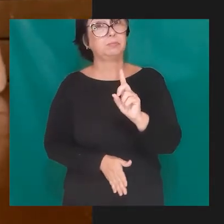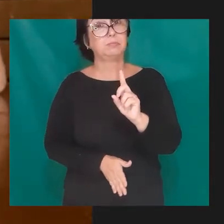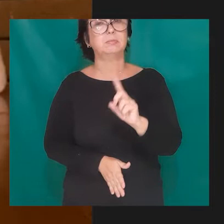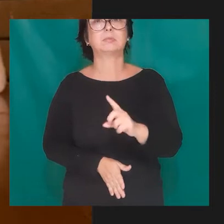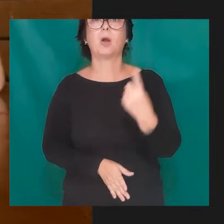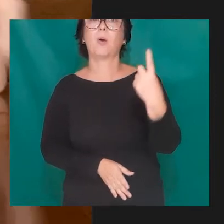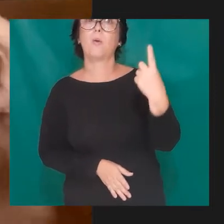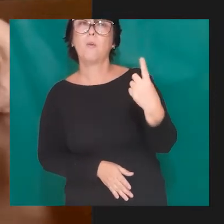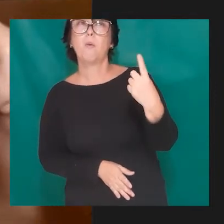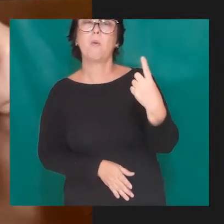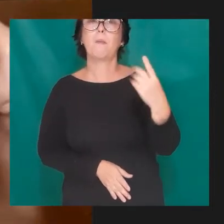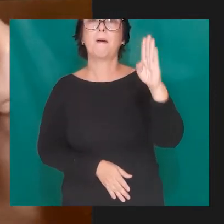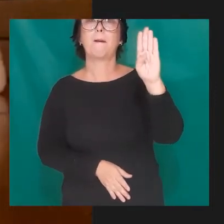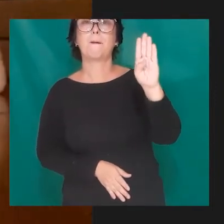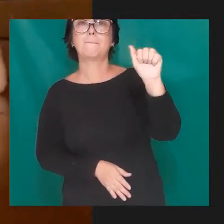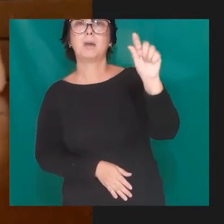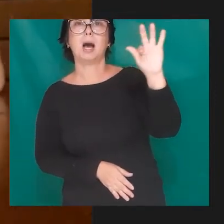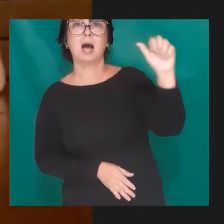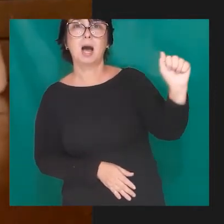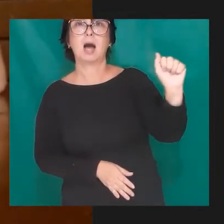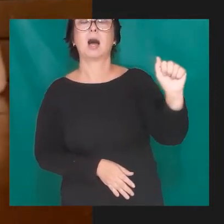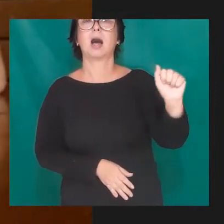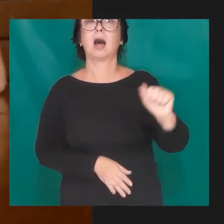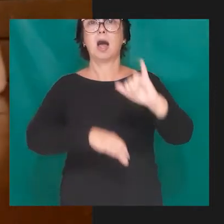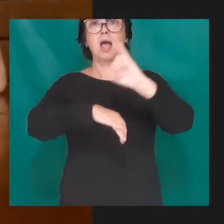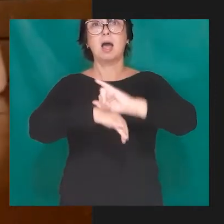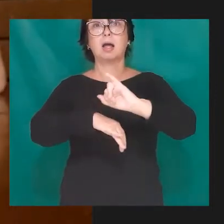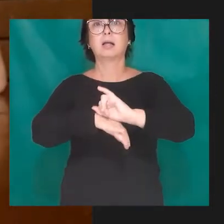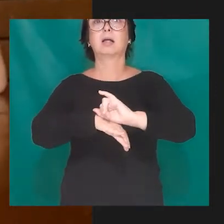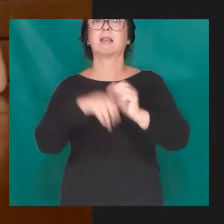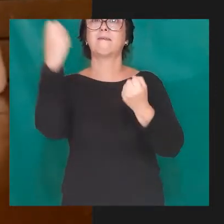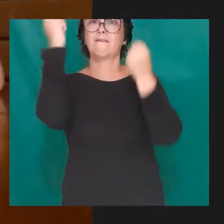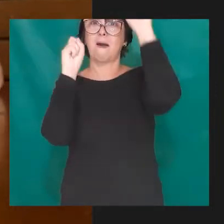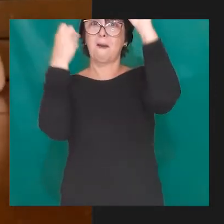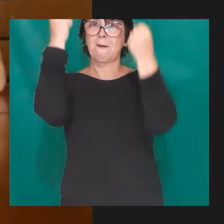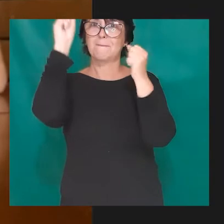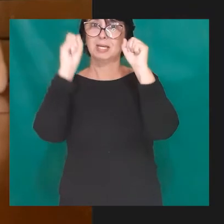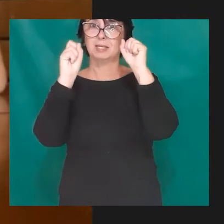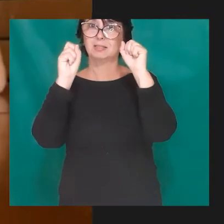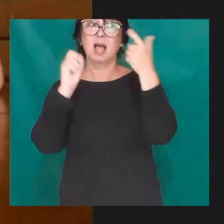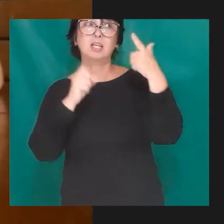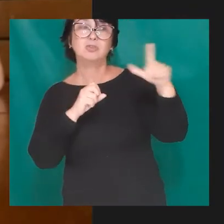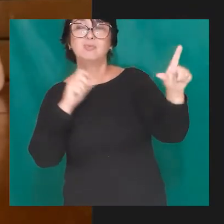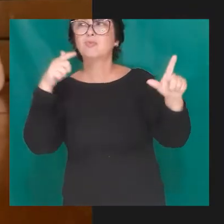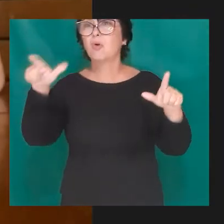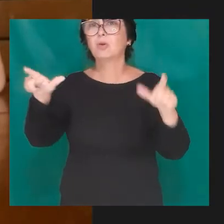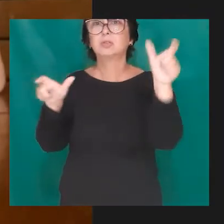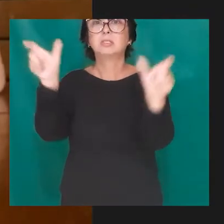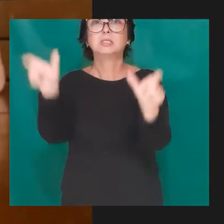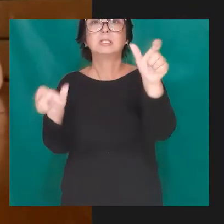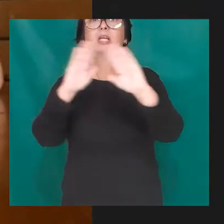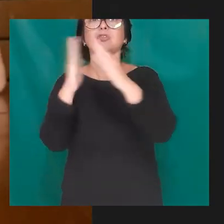numa cidade só, é na Barra do Mineiro, que é onde é a sede, ali é a sede da fábrica. Nas outras são só, somente